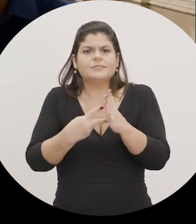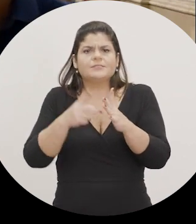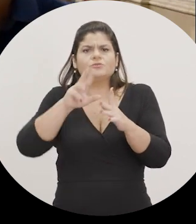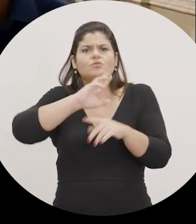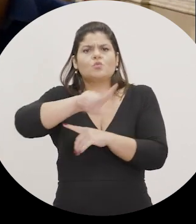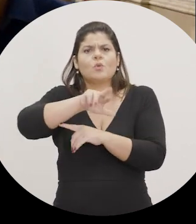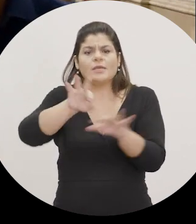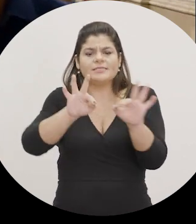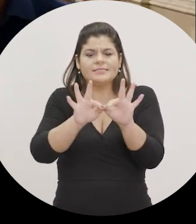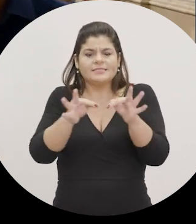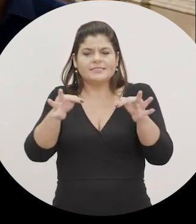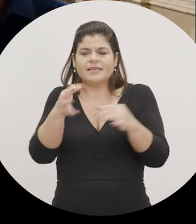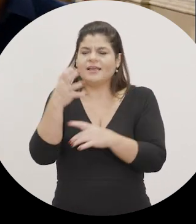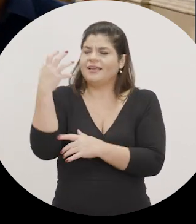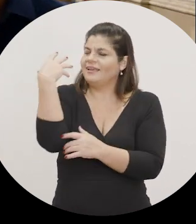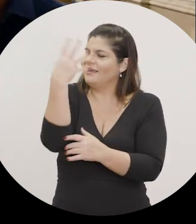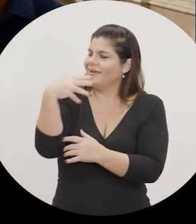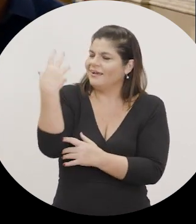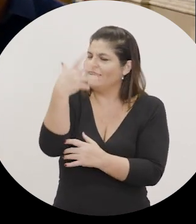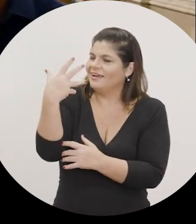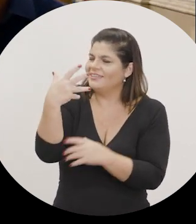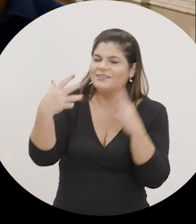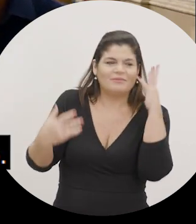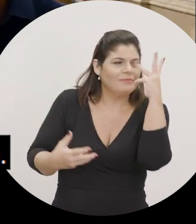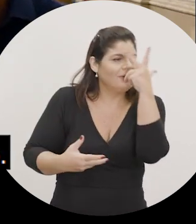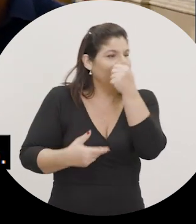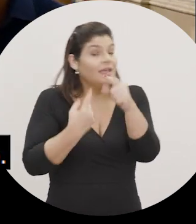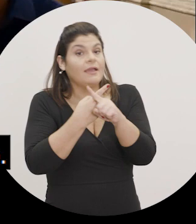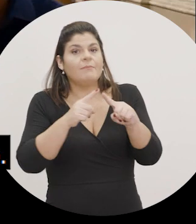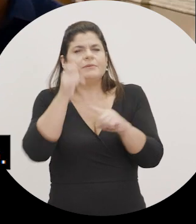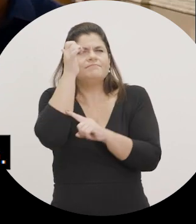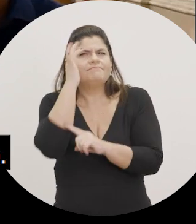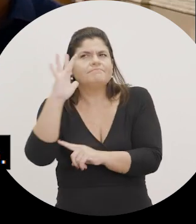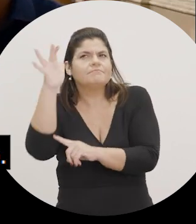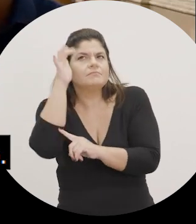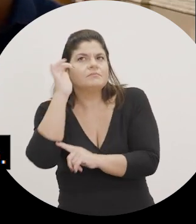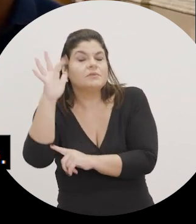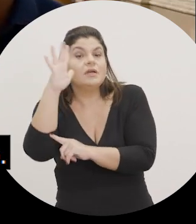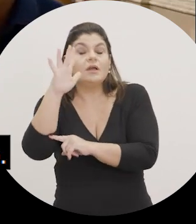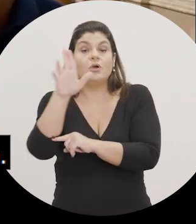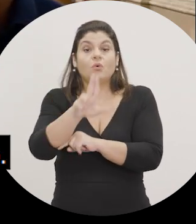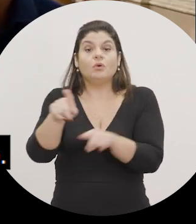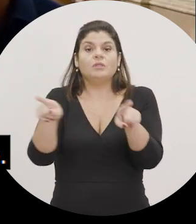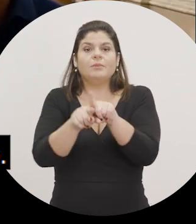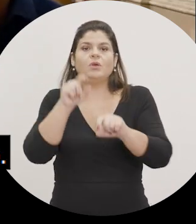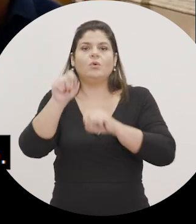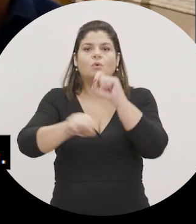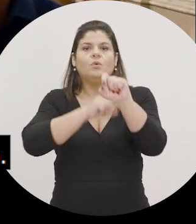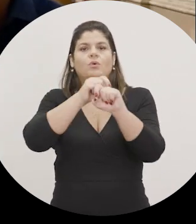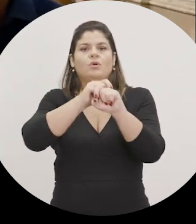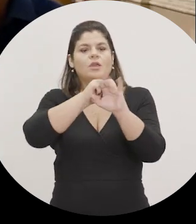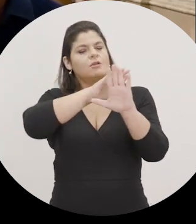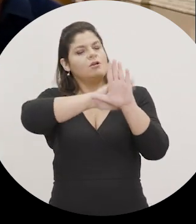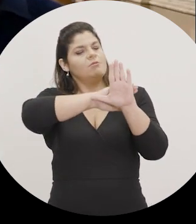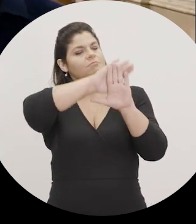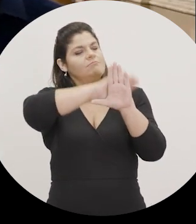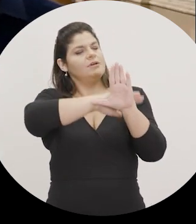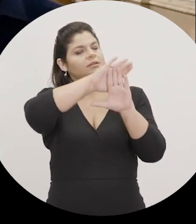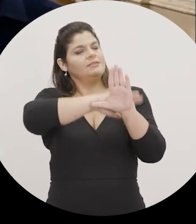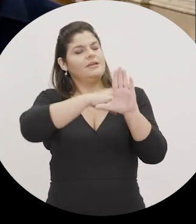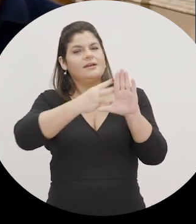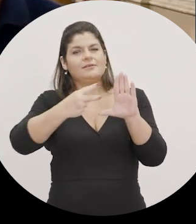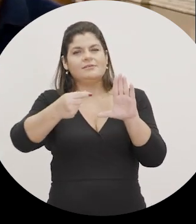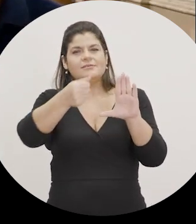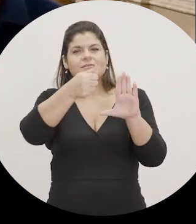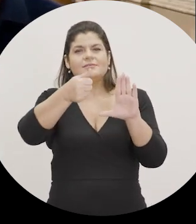não simplesmente ela encanta pela sua beleza, mas ela faz refletir, ela é usada também como pano de fundo, né?